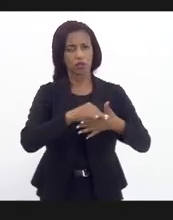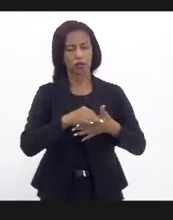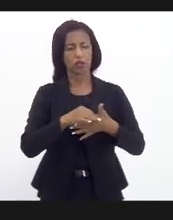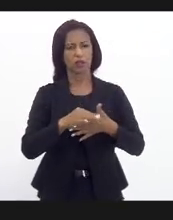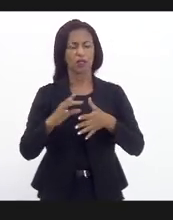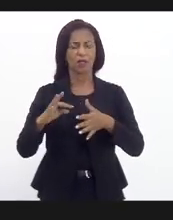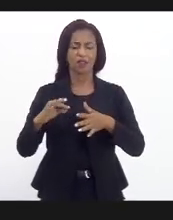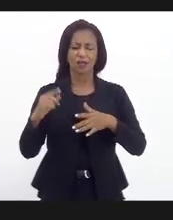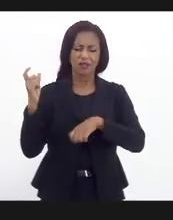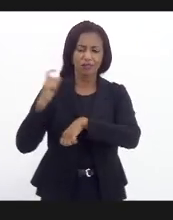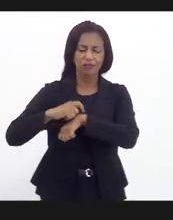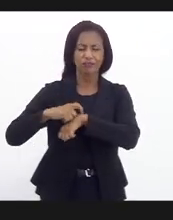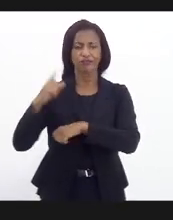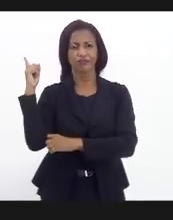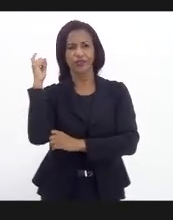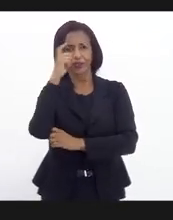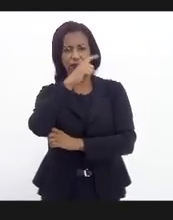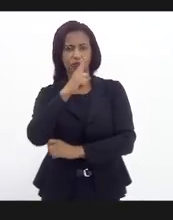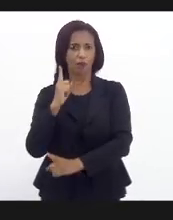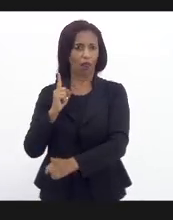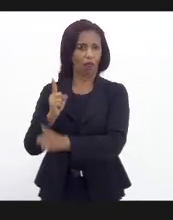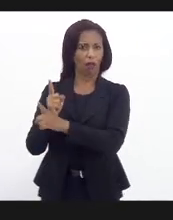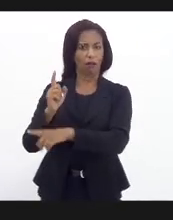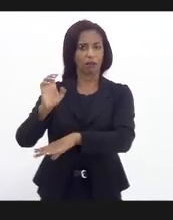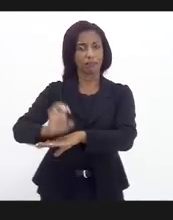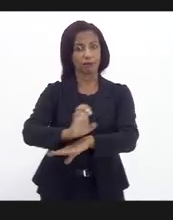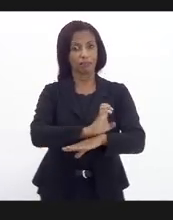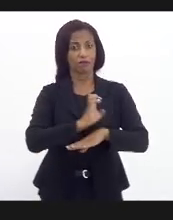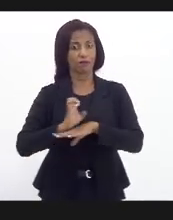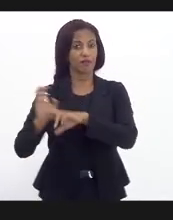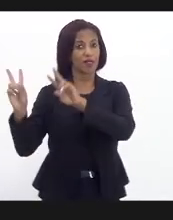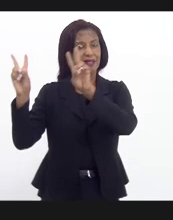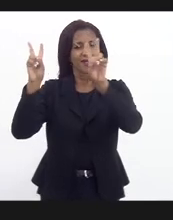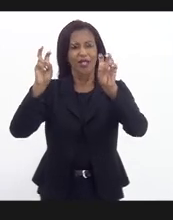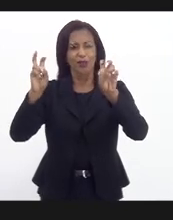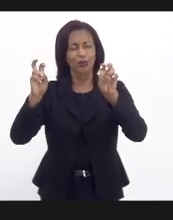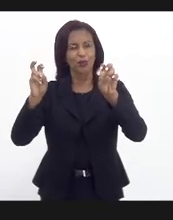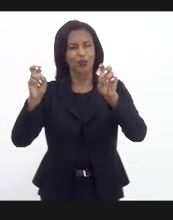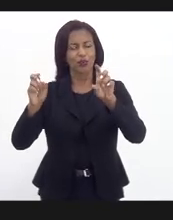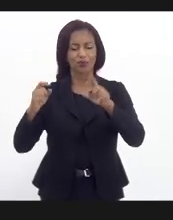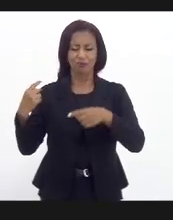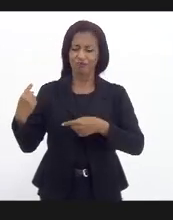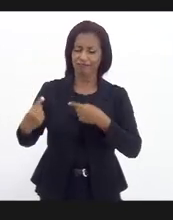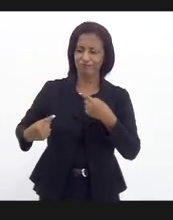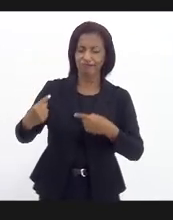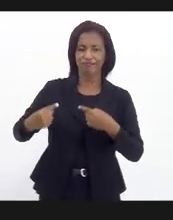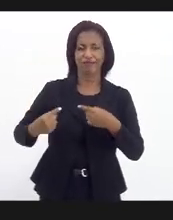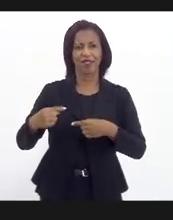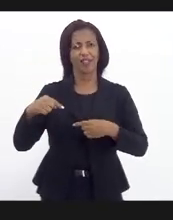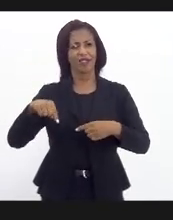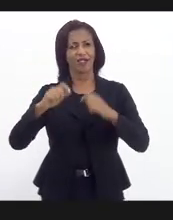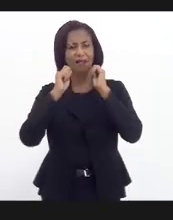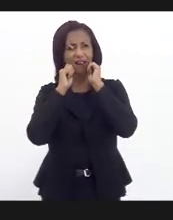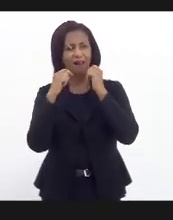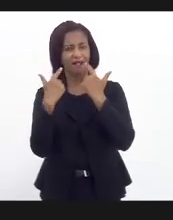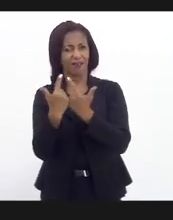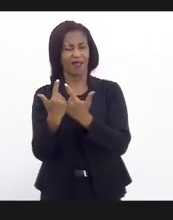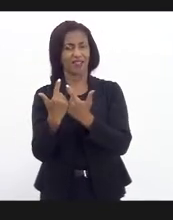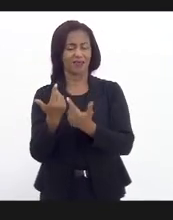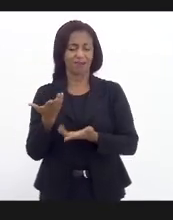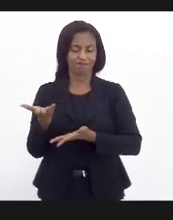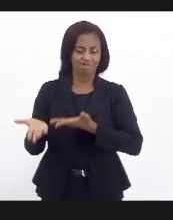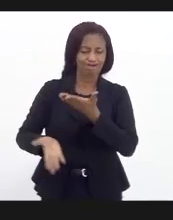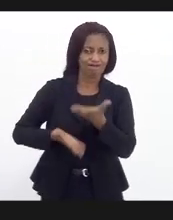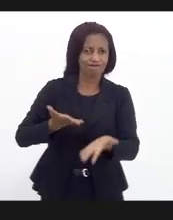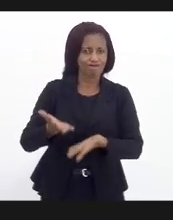situação tão difícil que o Estado se encontra, esse assunto tão difícil, polêmico, que a Casa teve que pegar para tomar conta.